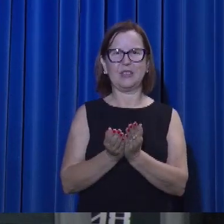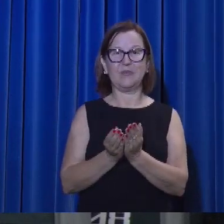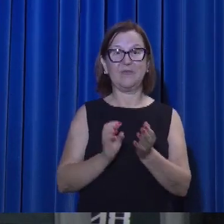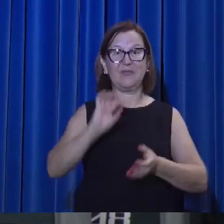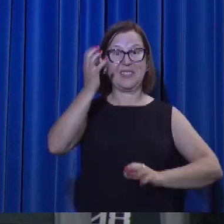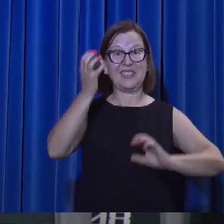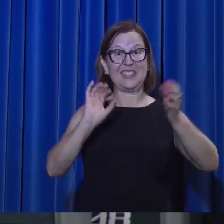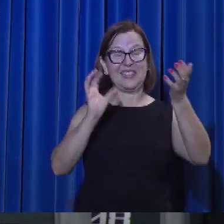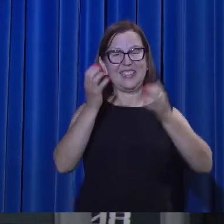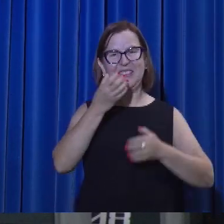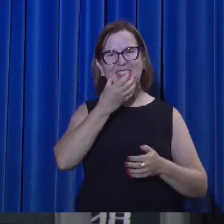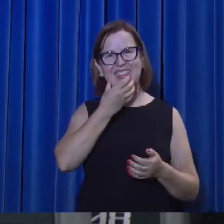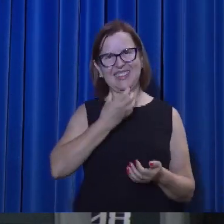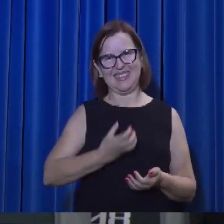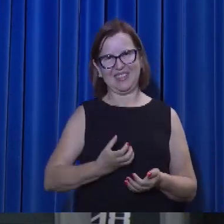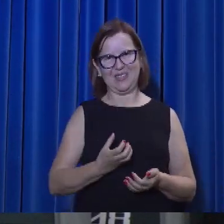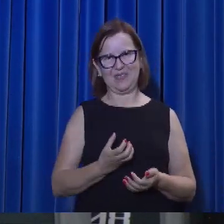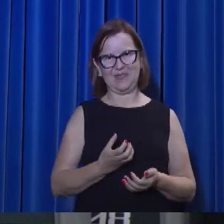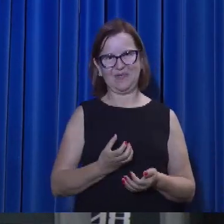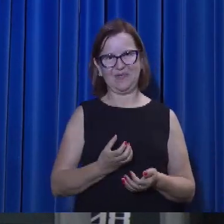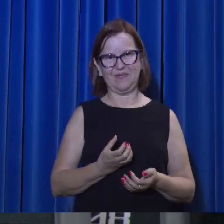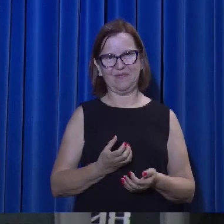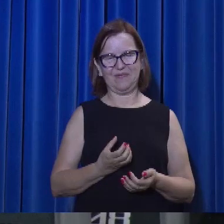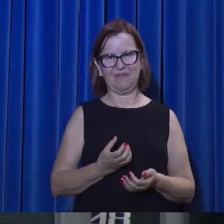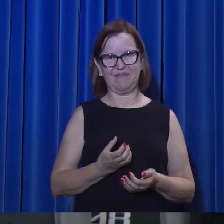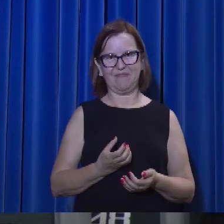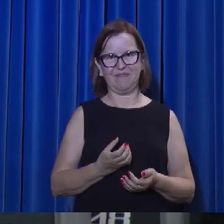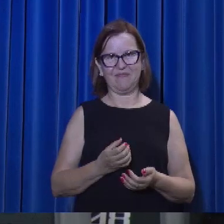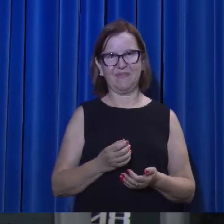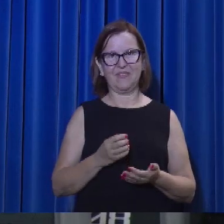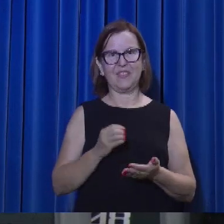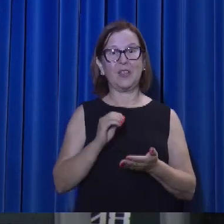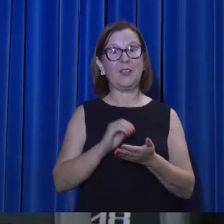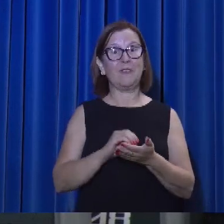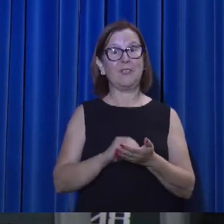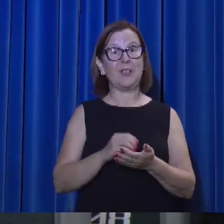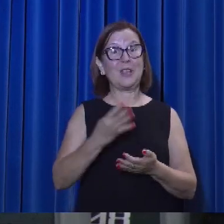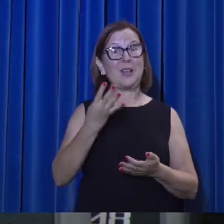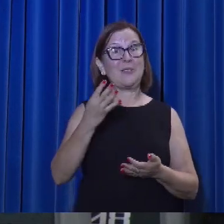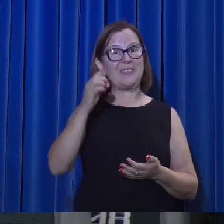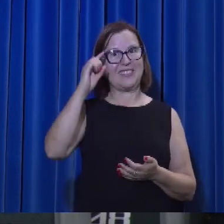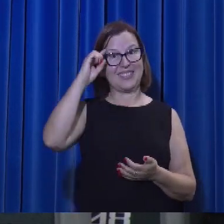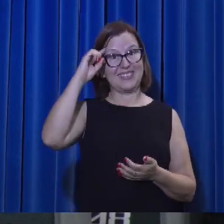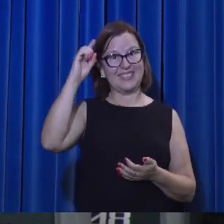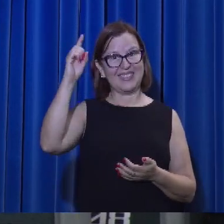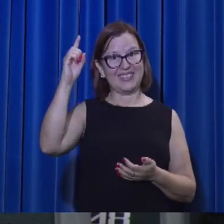celebra o Natal, daqui a 4 dias.